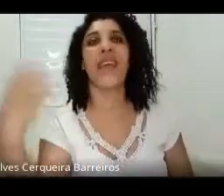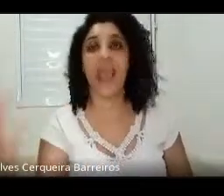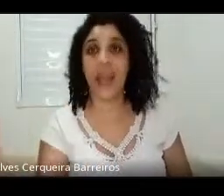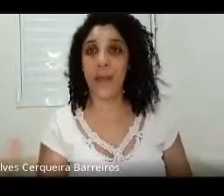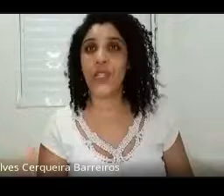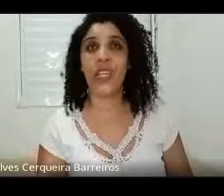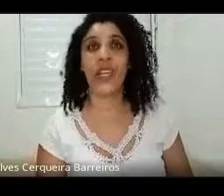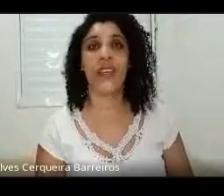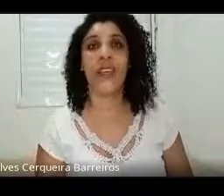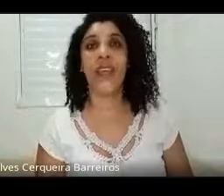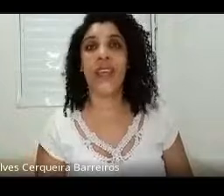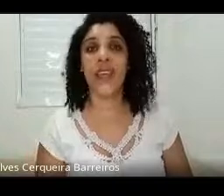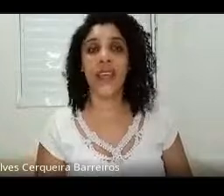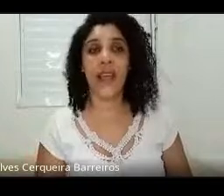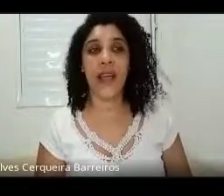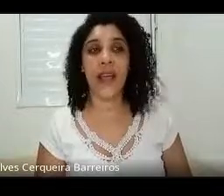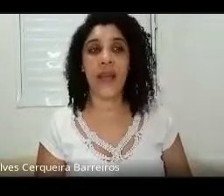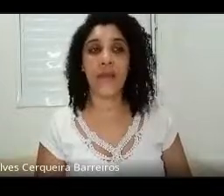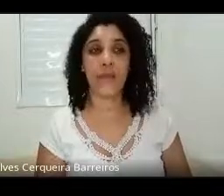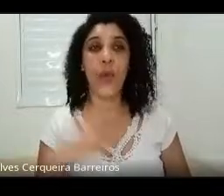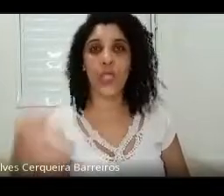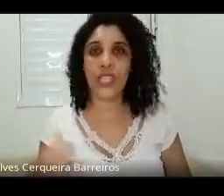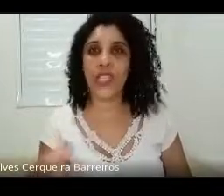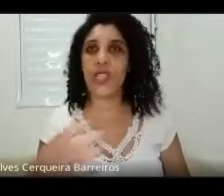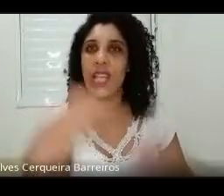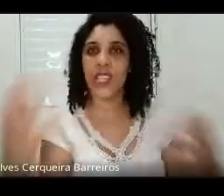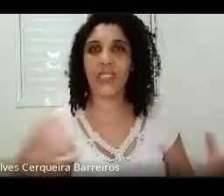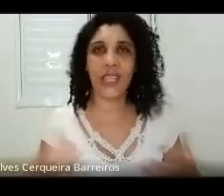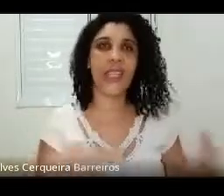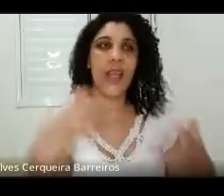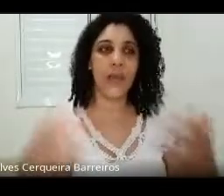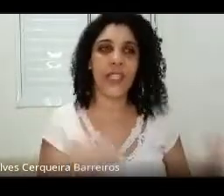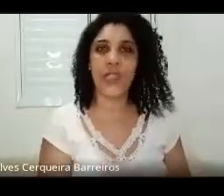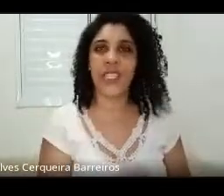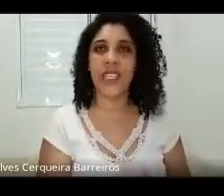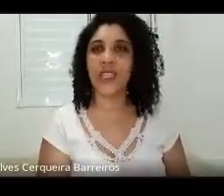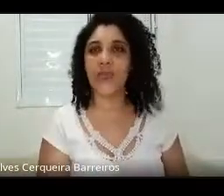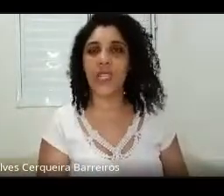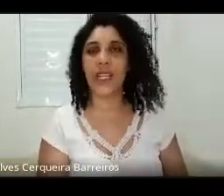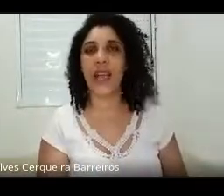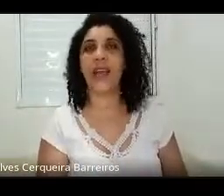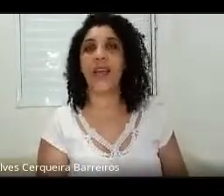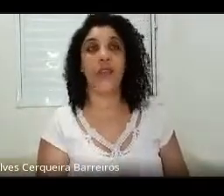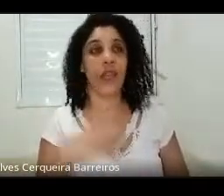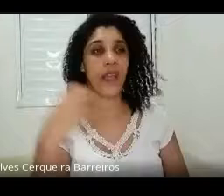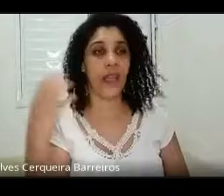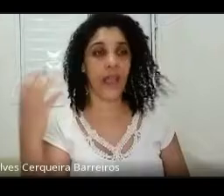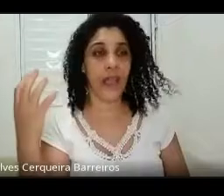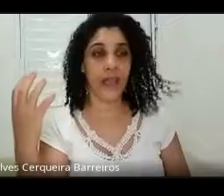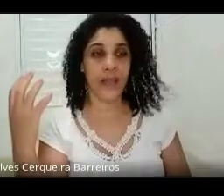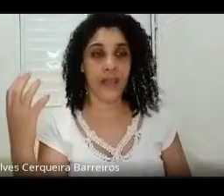compreender. Ela pode ter, por conta disso, ter achado, né, que realmente conseguia se comunicar